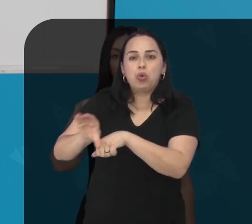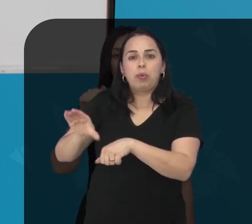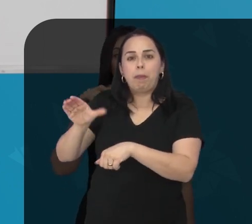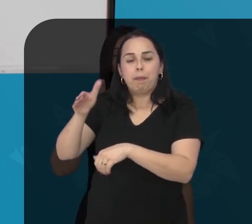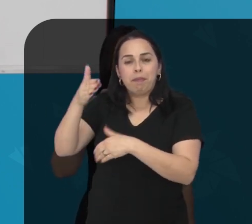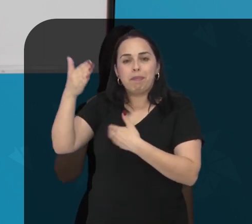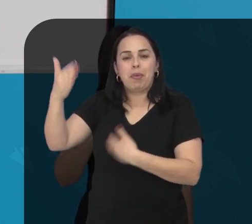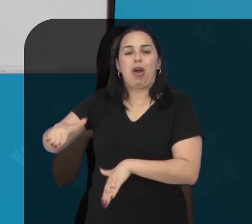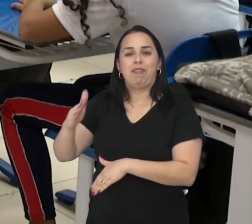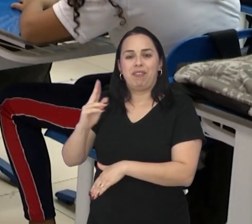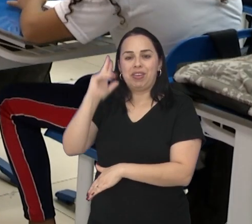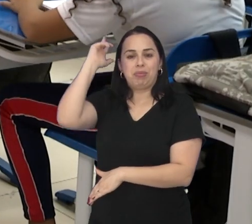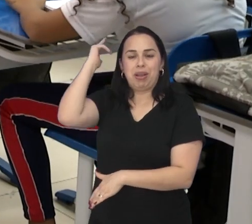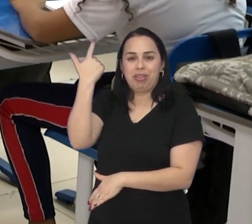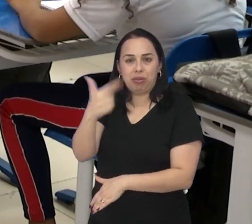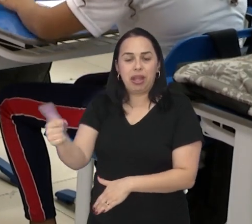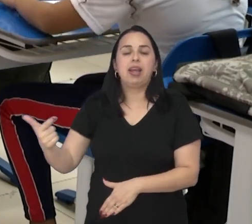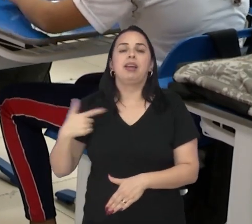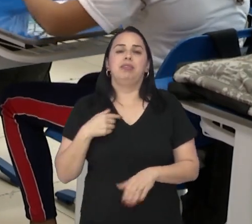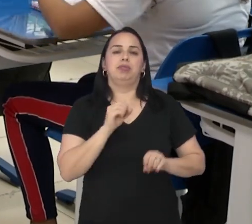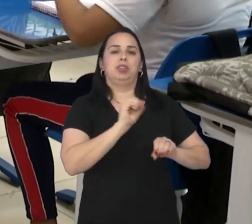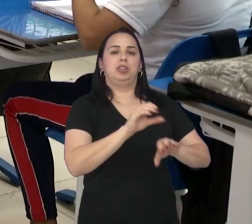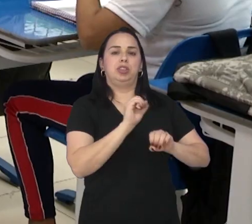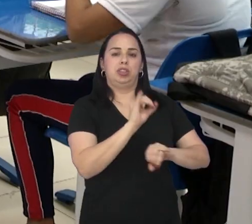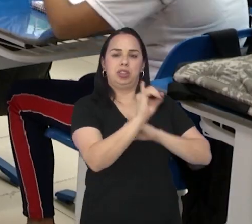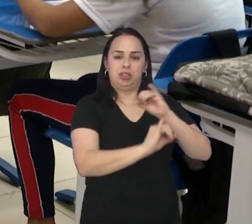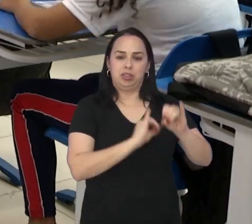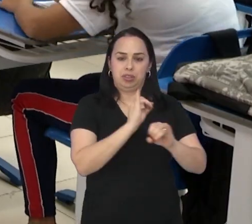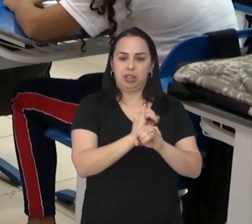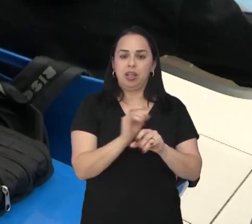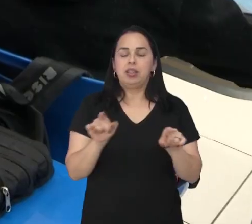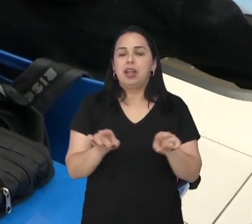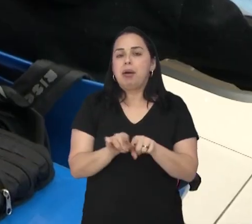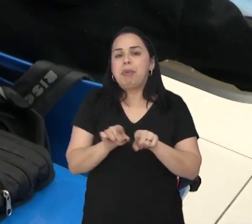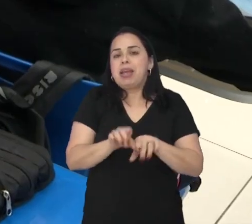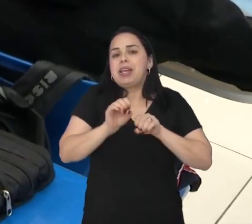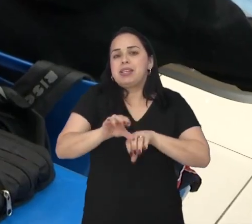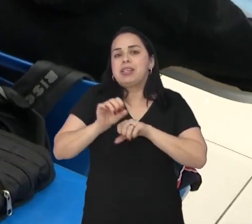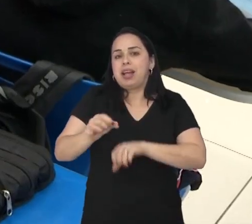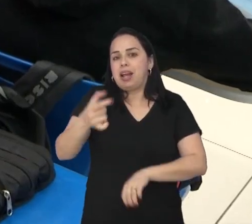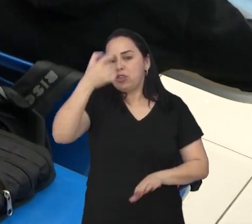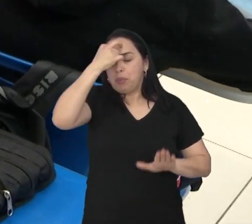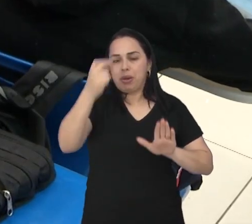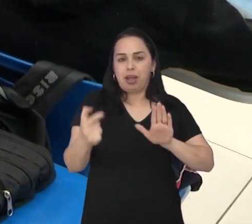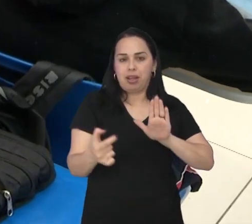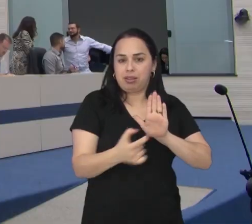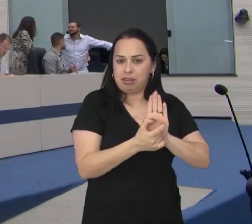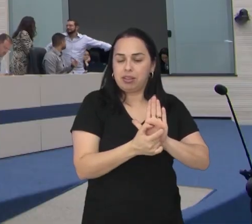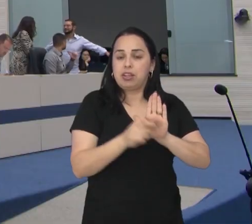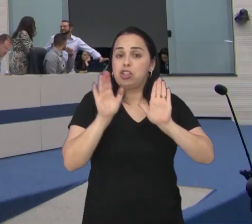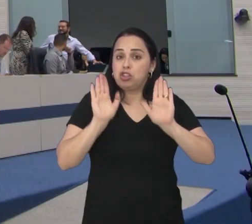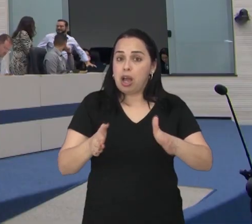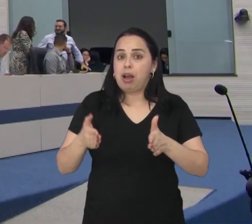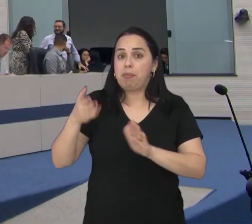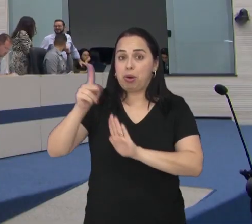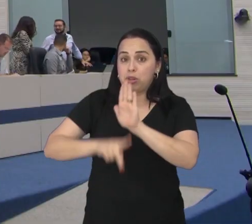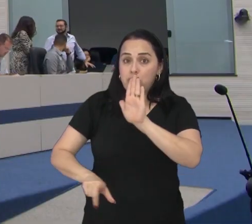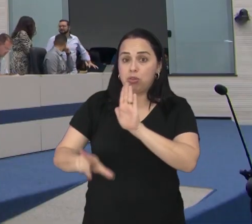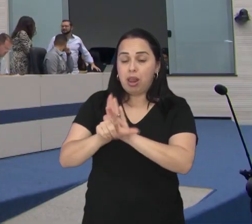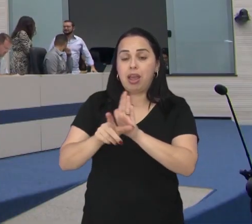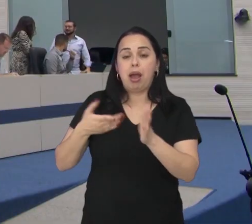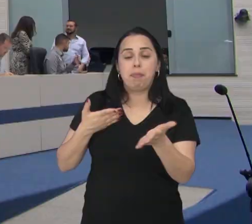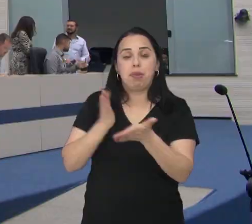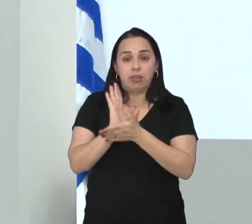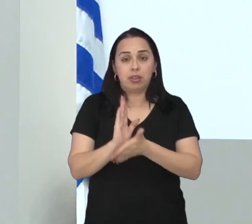cursos vestibulares. O projeto de lei para implantar o ensino sobre a inteligência artificial nas escolas também foi aprovado